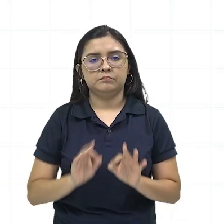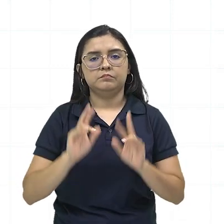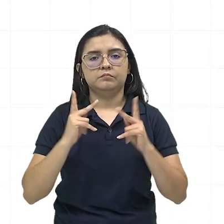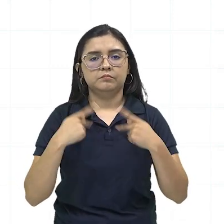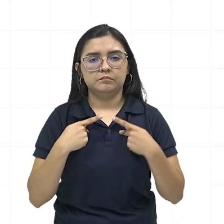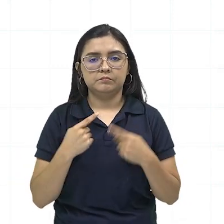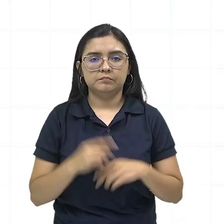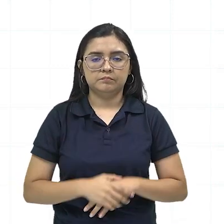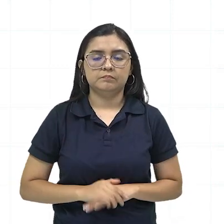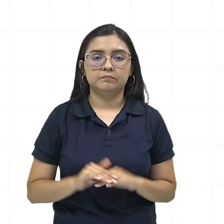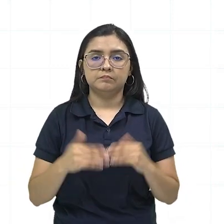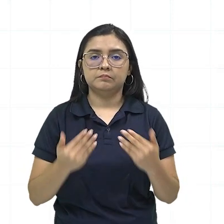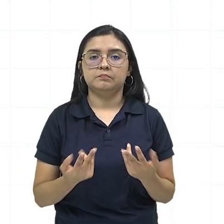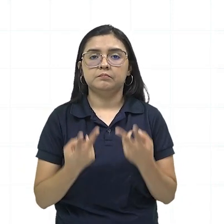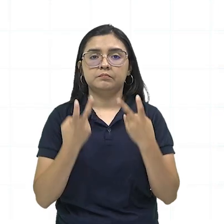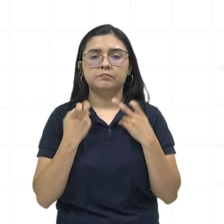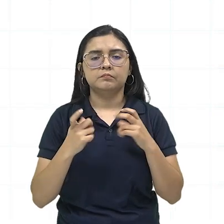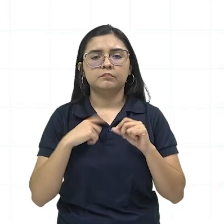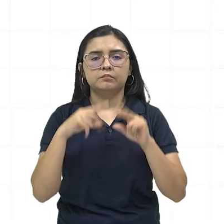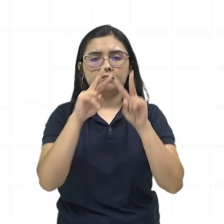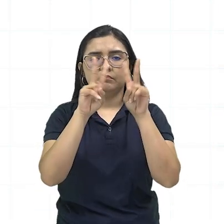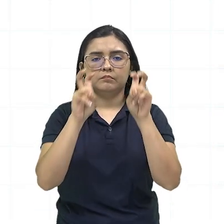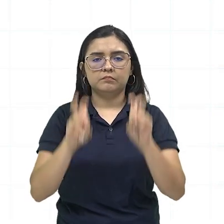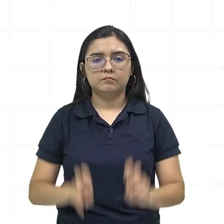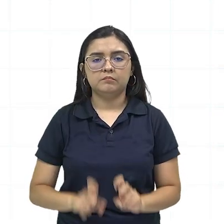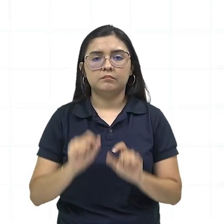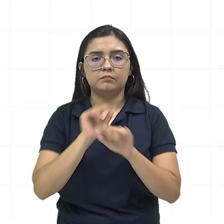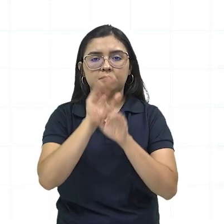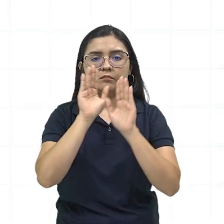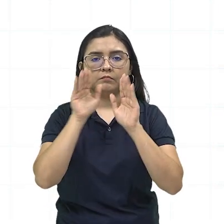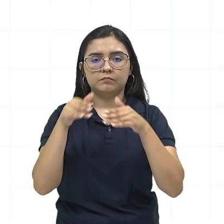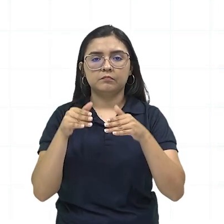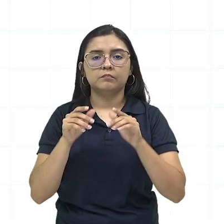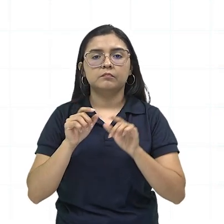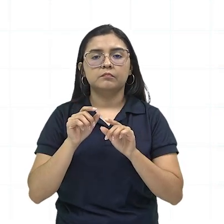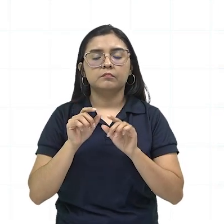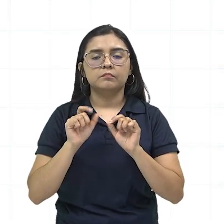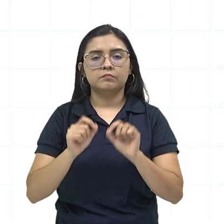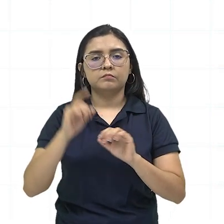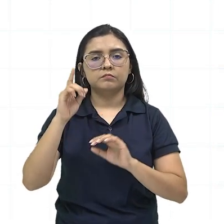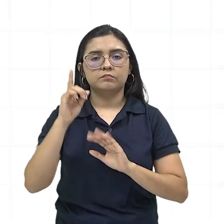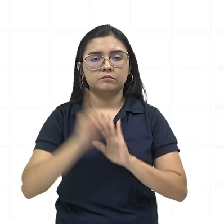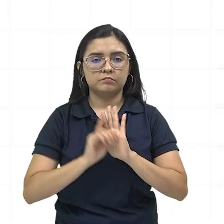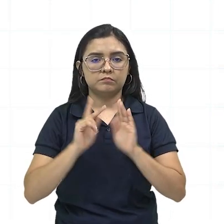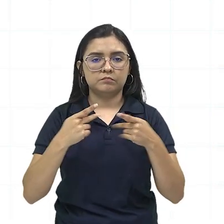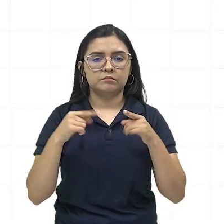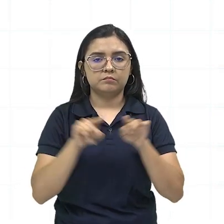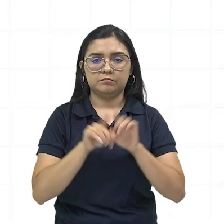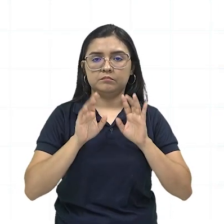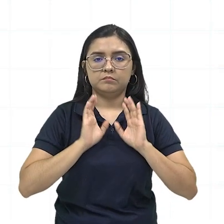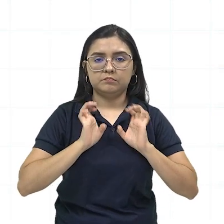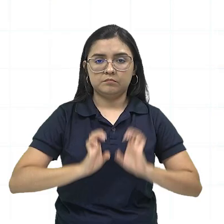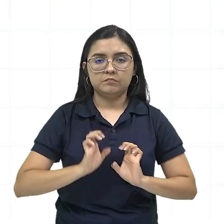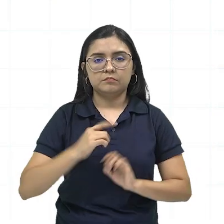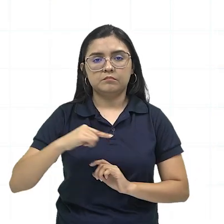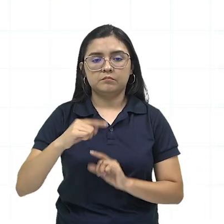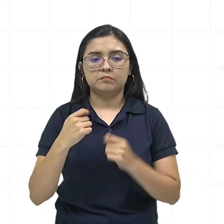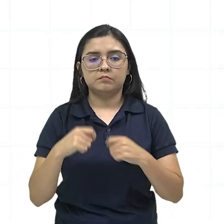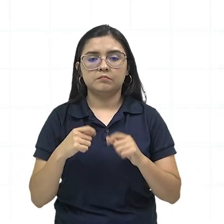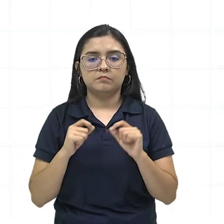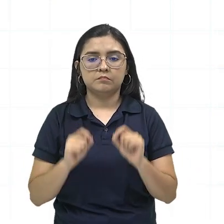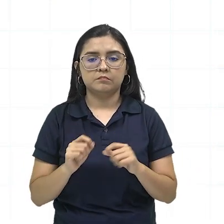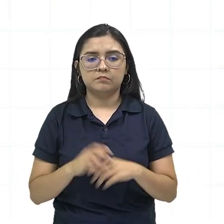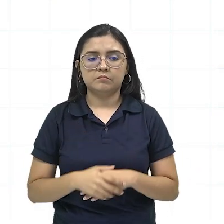humana. Percebam que toda a temática girou em torno dos direitos humanos e ética, né? Então você precisa concluir, está